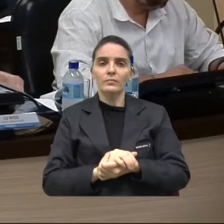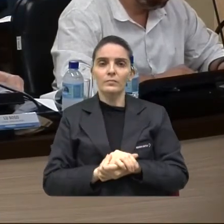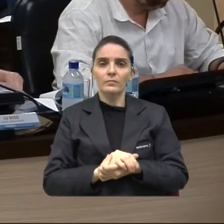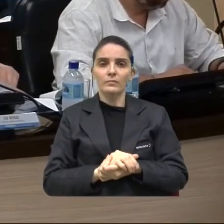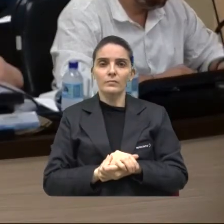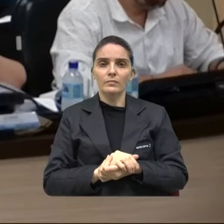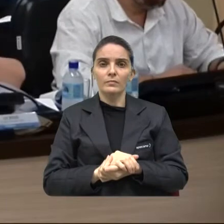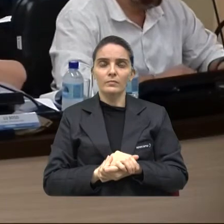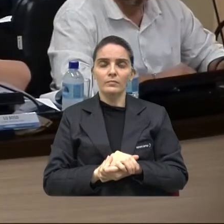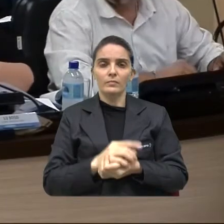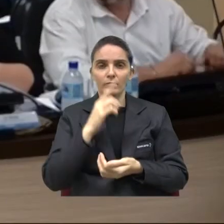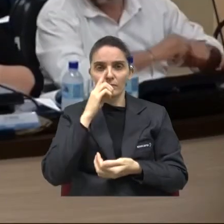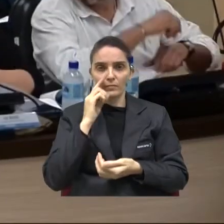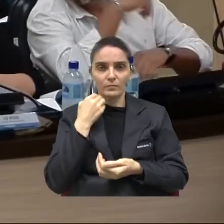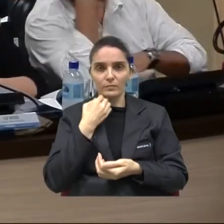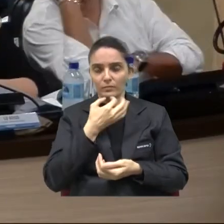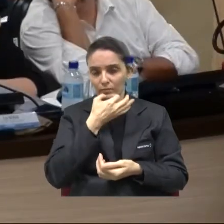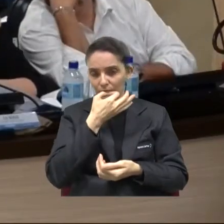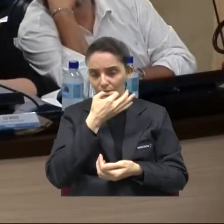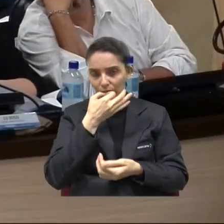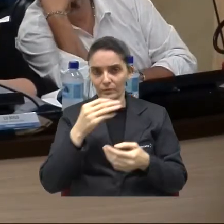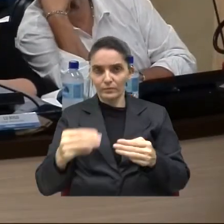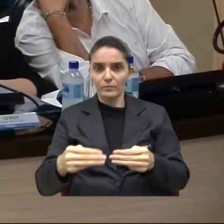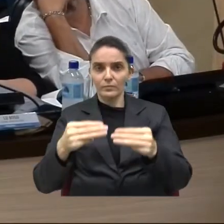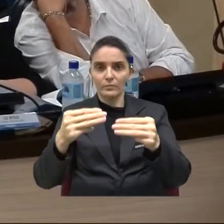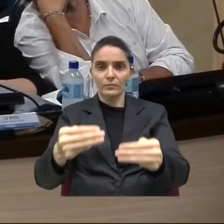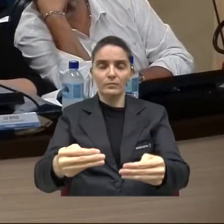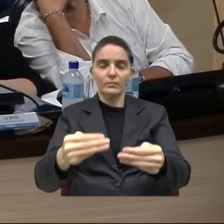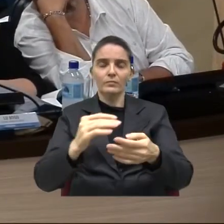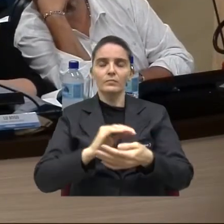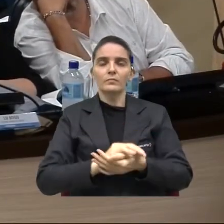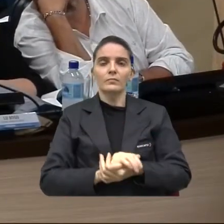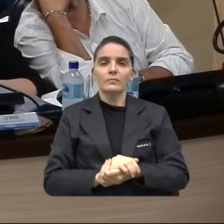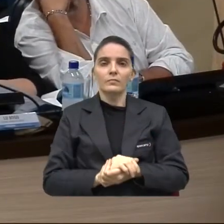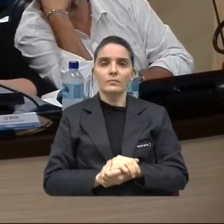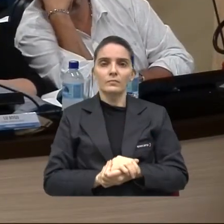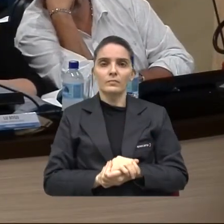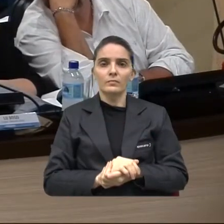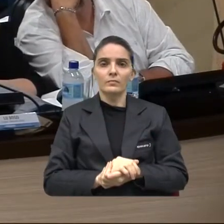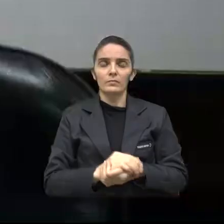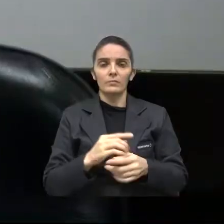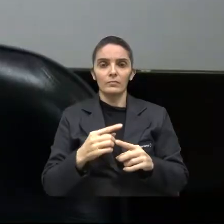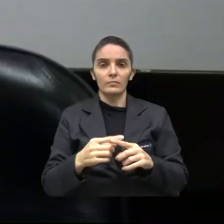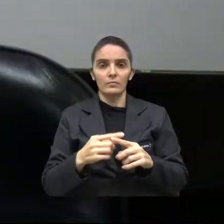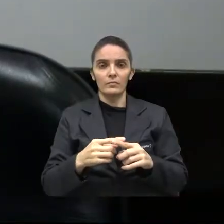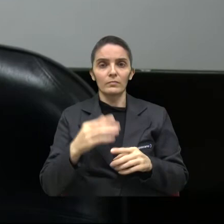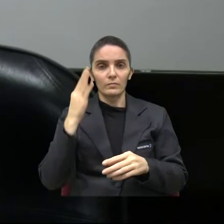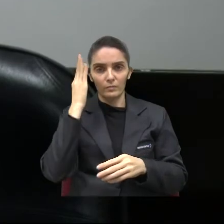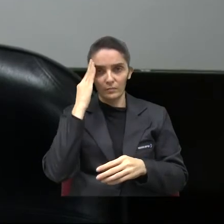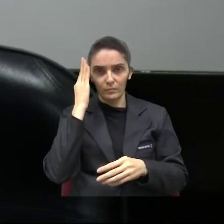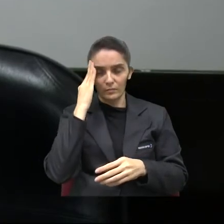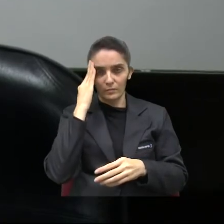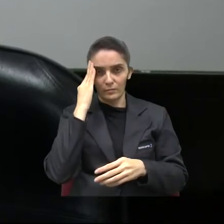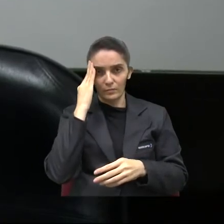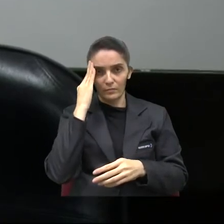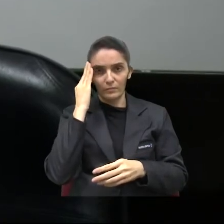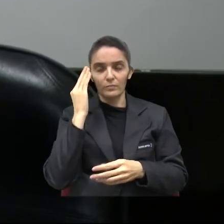me manifestar a favor dessa moção, que nós sabemos que a